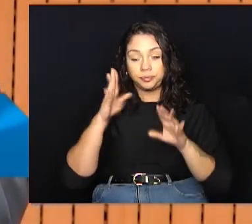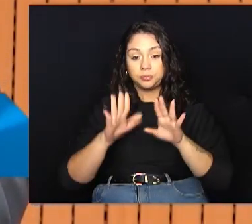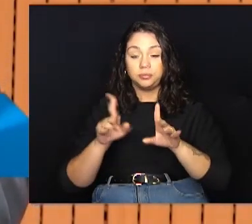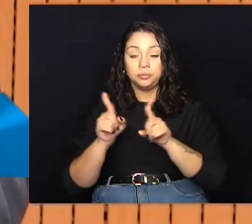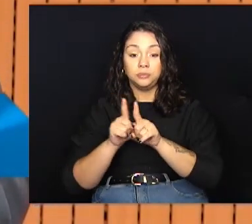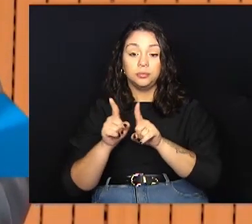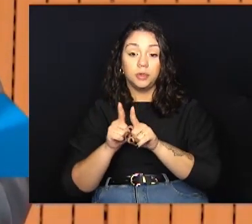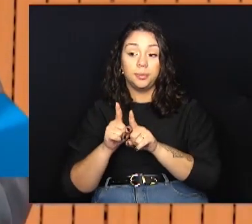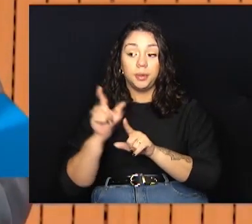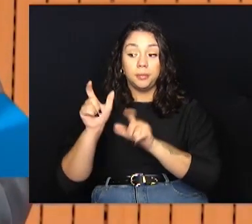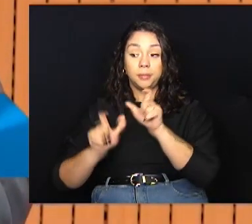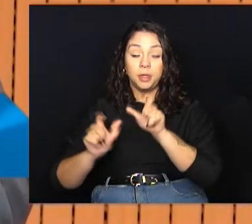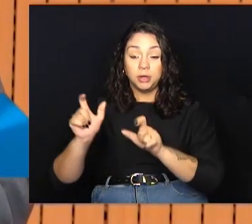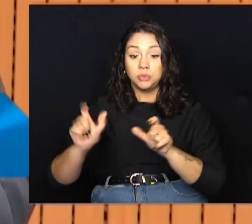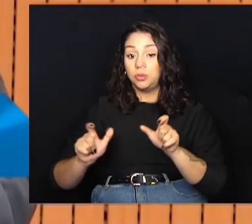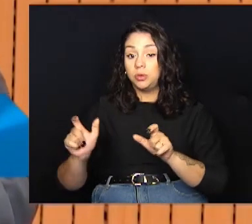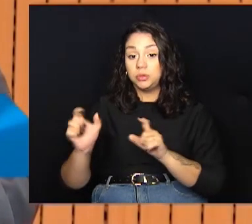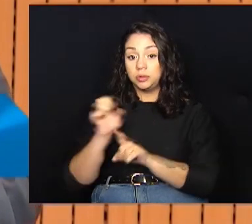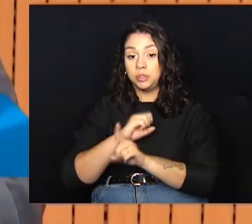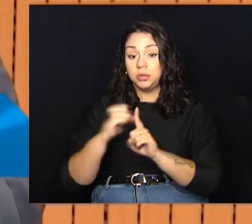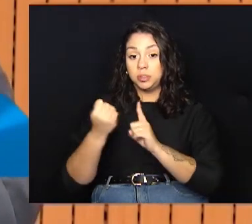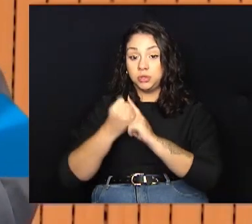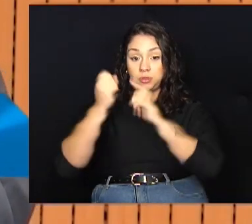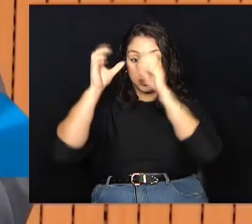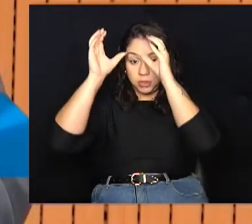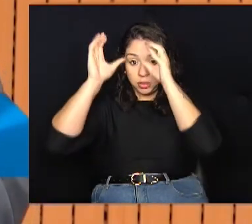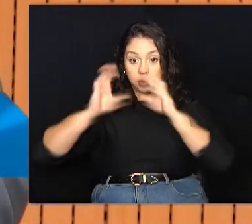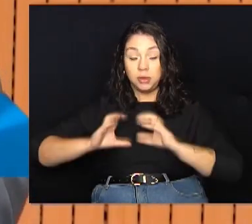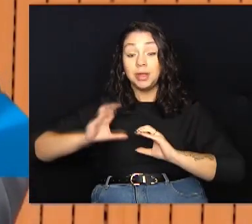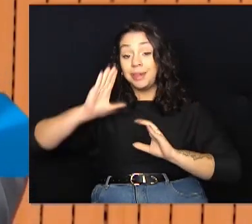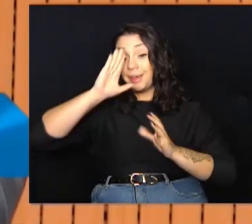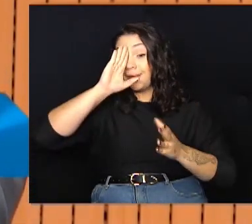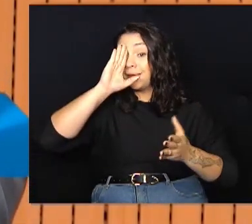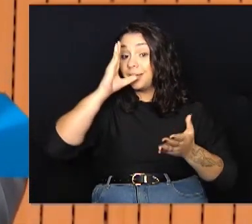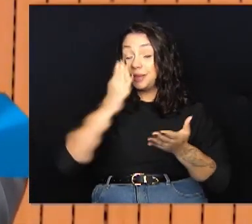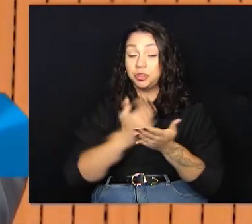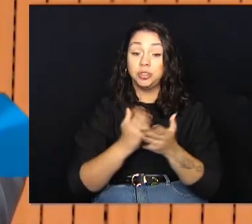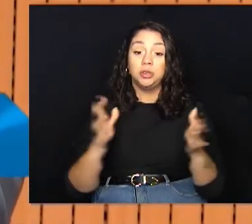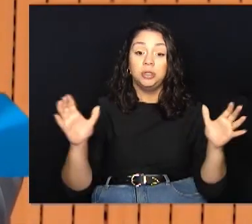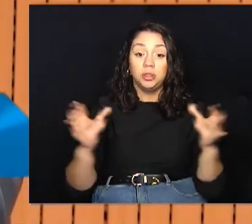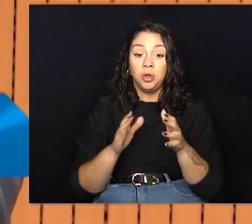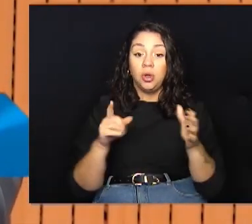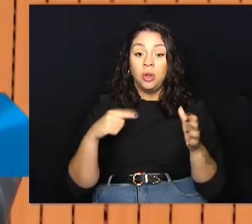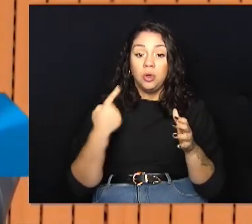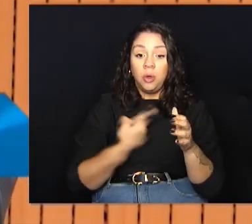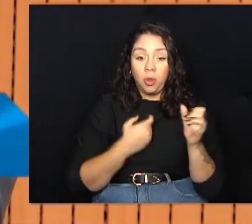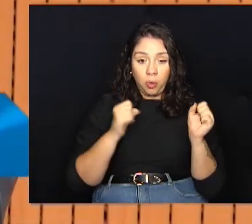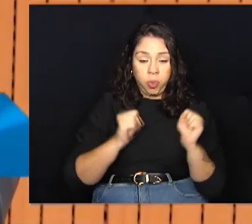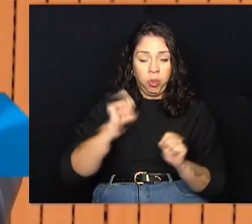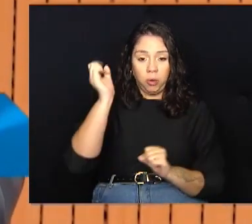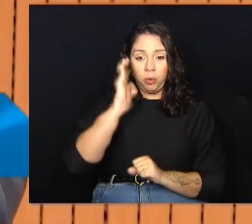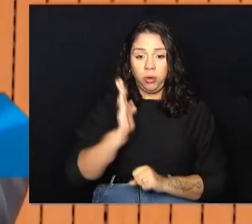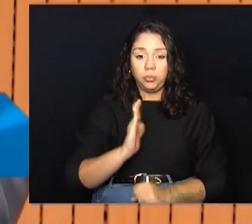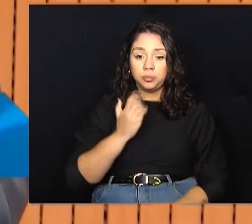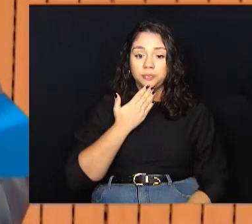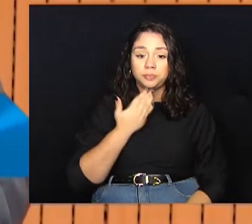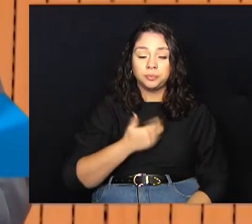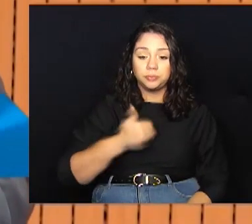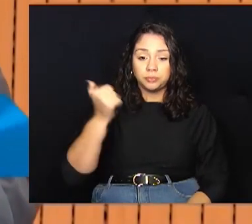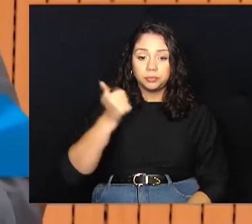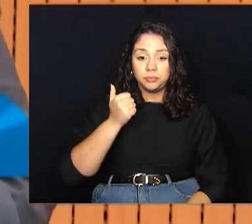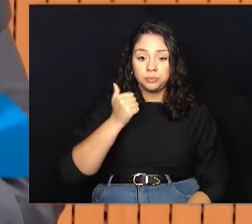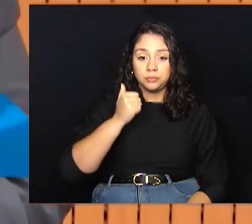por pessoas da sociedade civil que acreditam que nós podemos ter o Brasil melhor e o Brasil